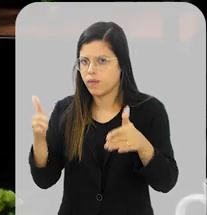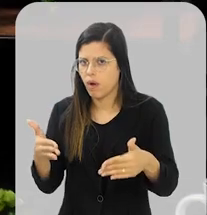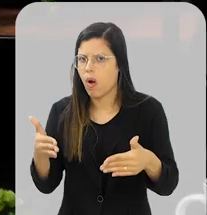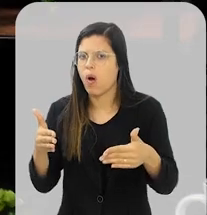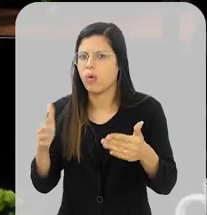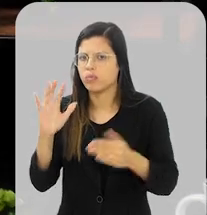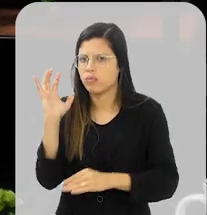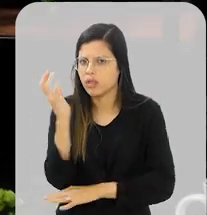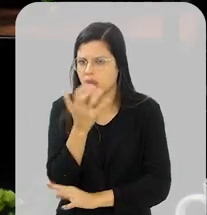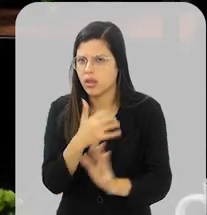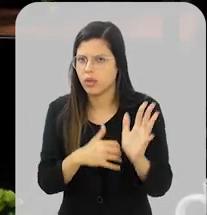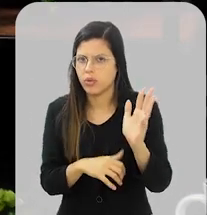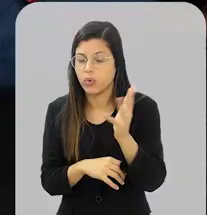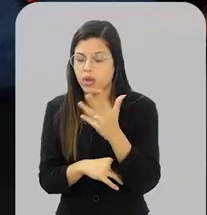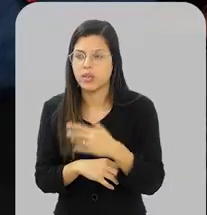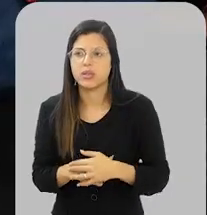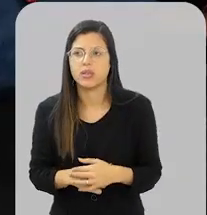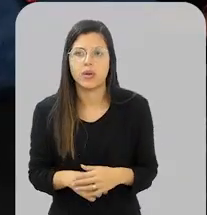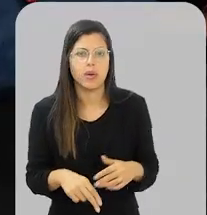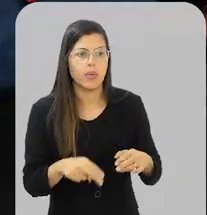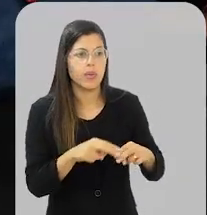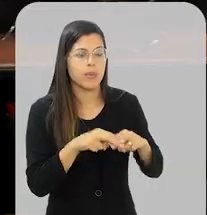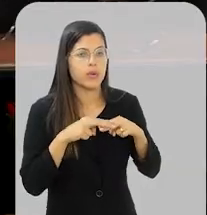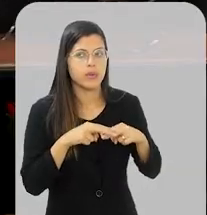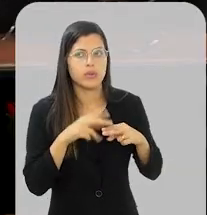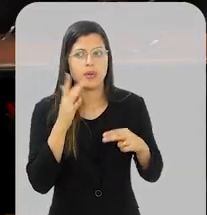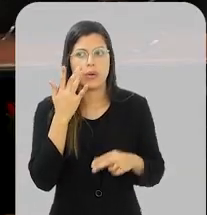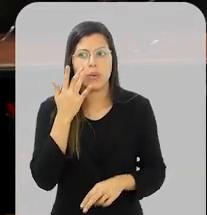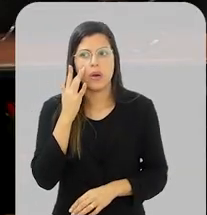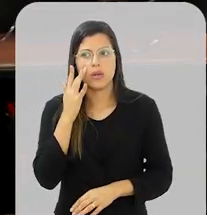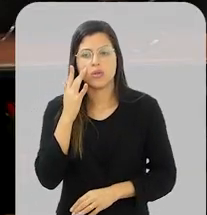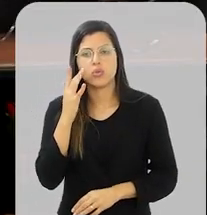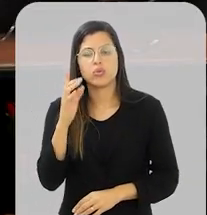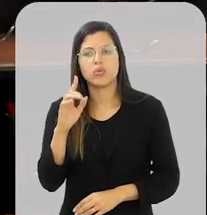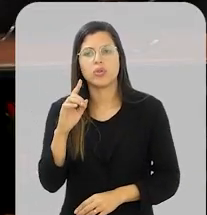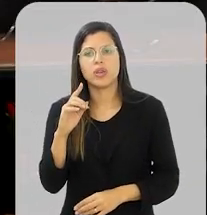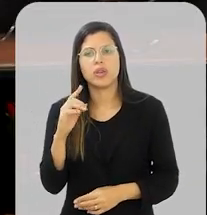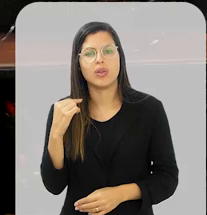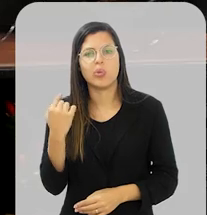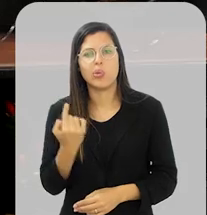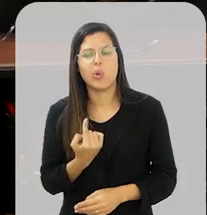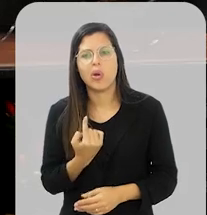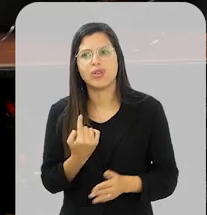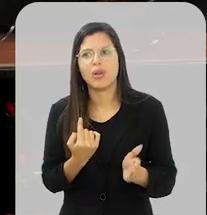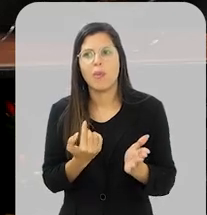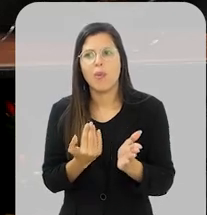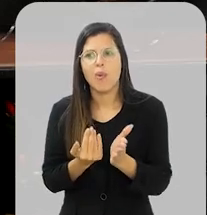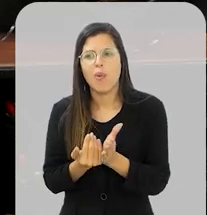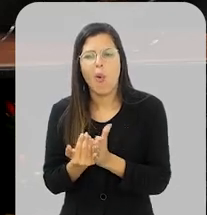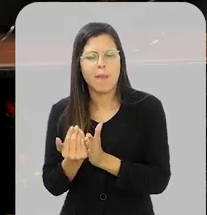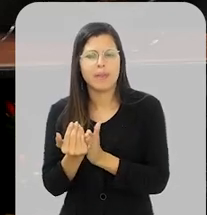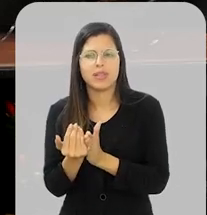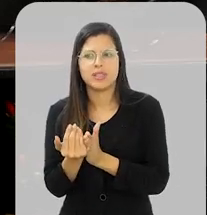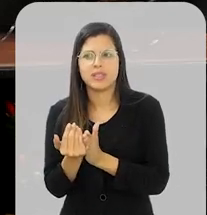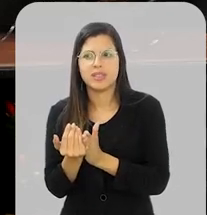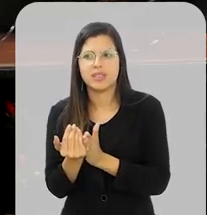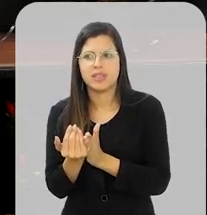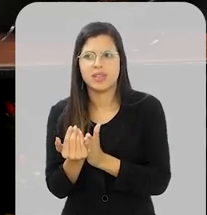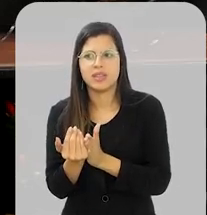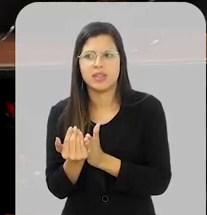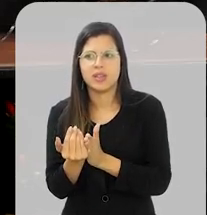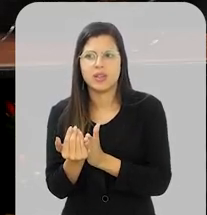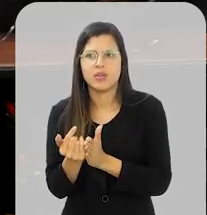linha da natureza, né? por isso que eu acho que nós estamos sendo essa cereja do bolo